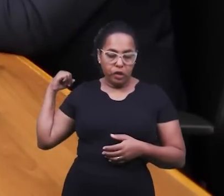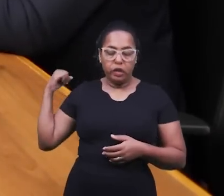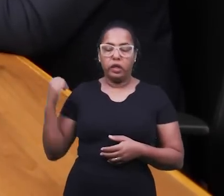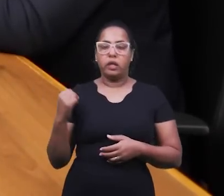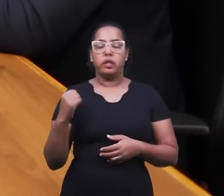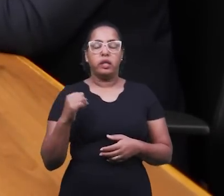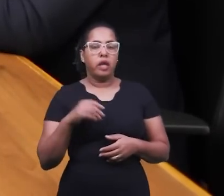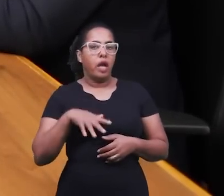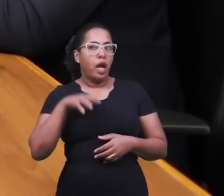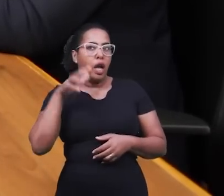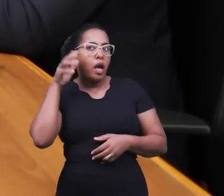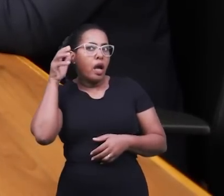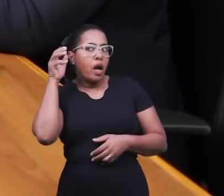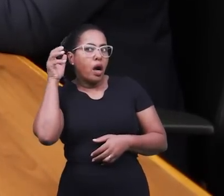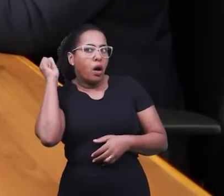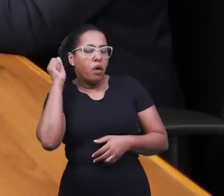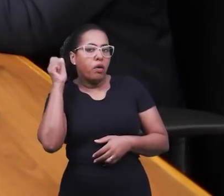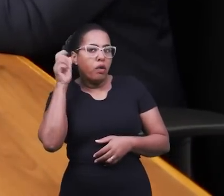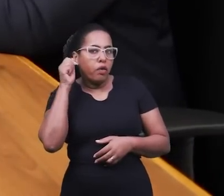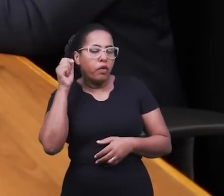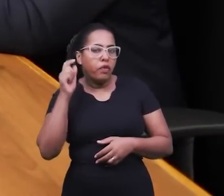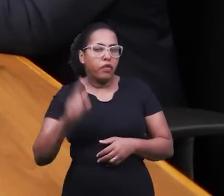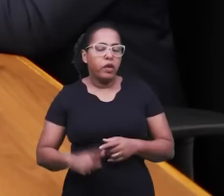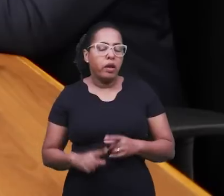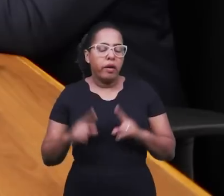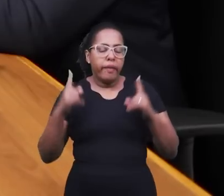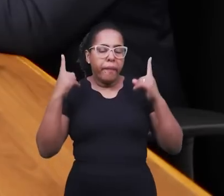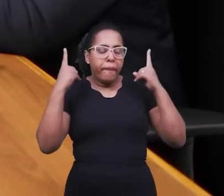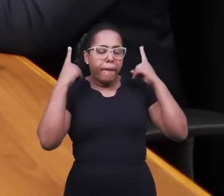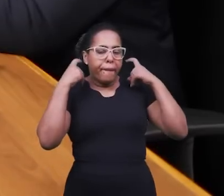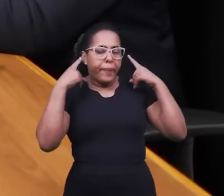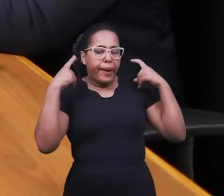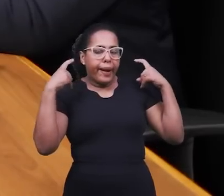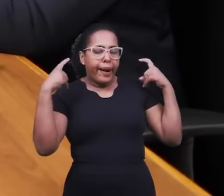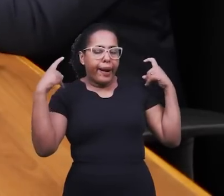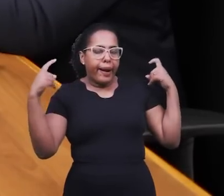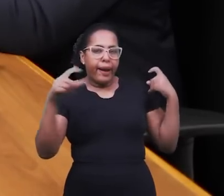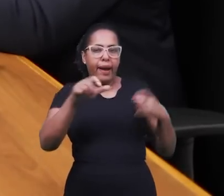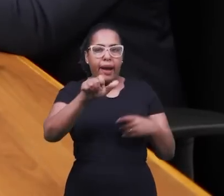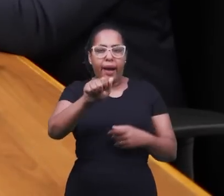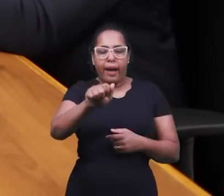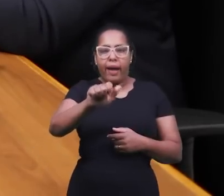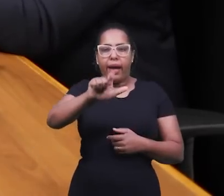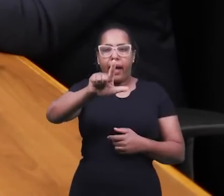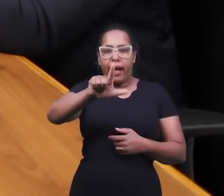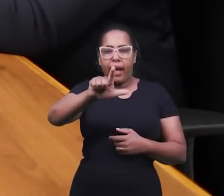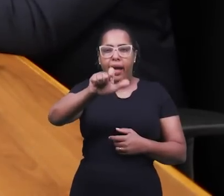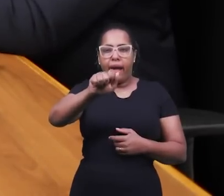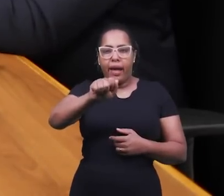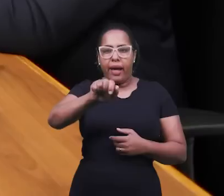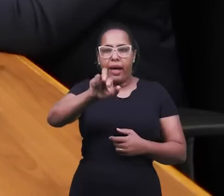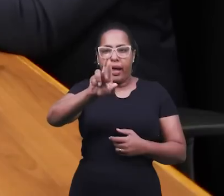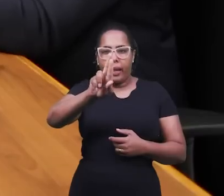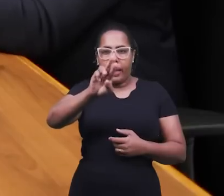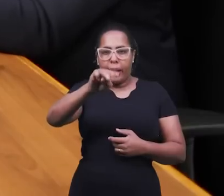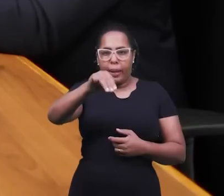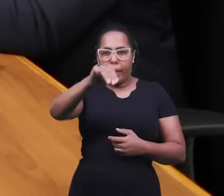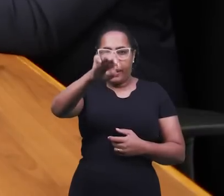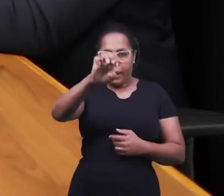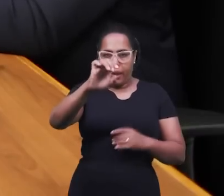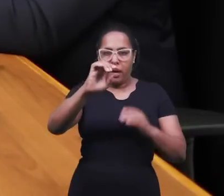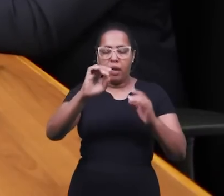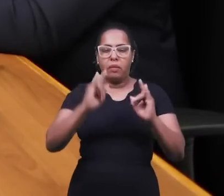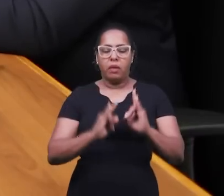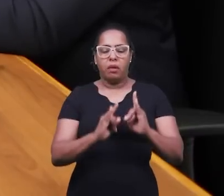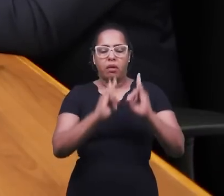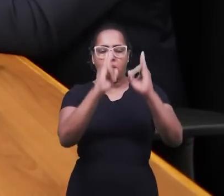trombeta como um anúncio de um juízo. Então, o anúncio de um juízo é dado na forma do toque de trombeta.